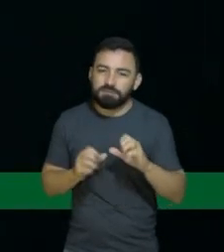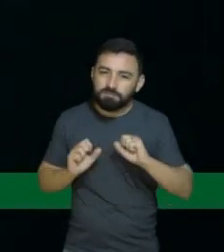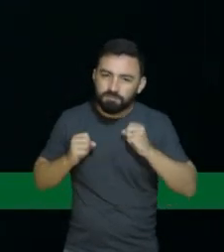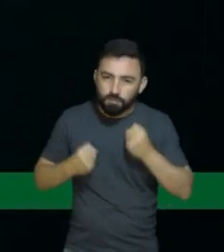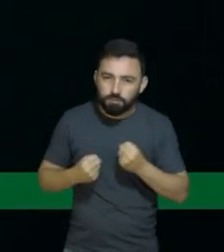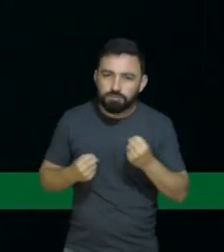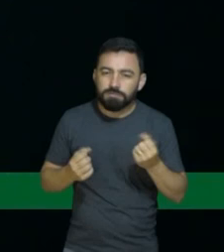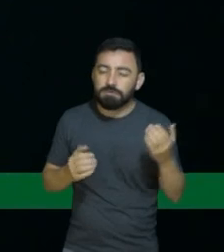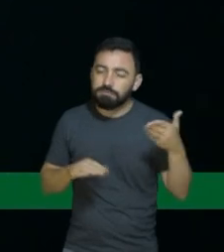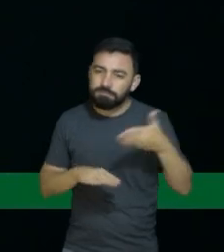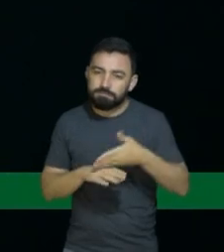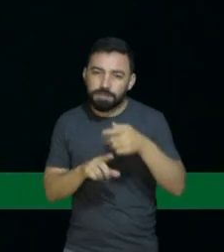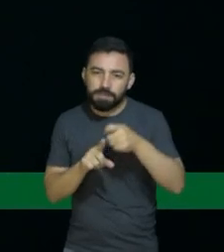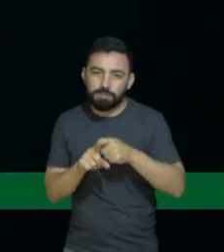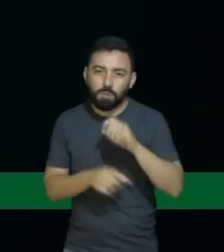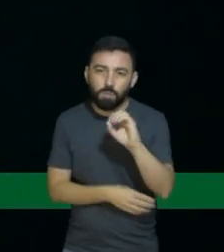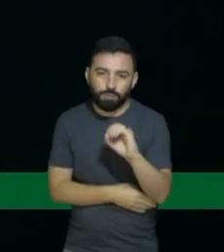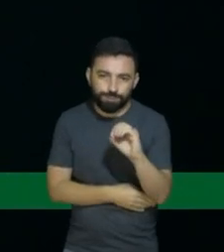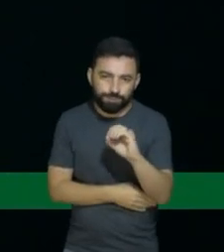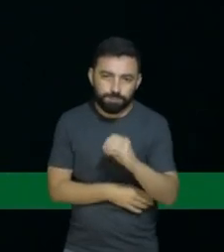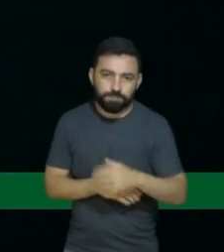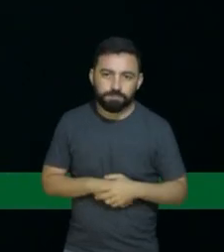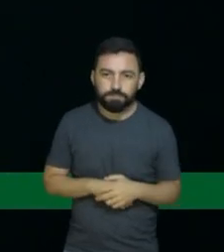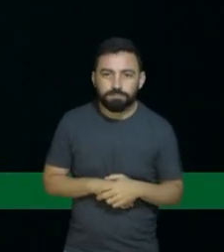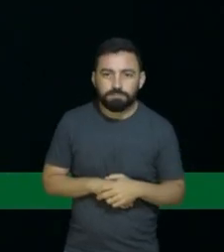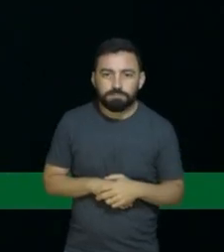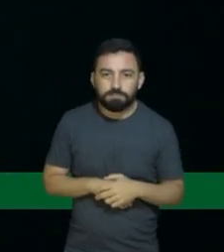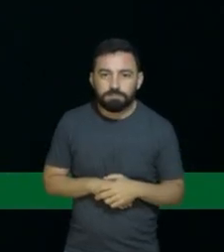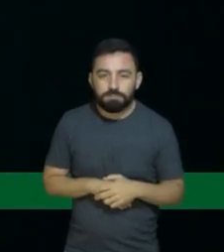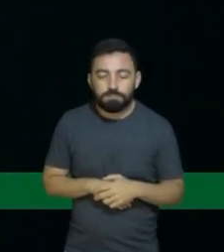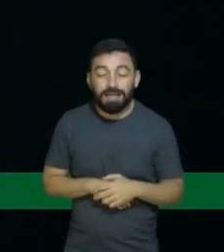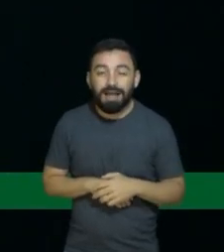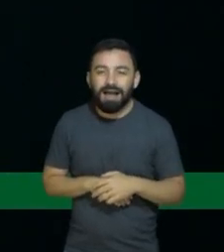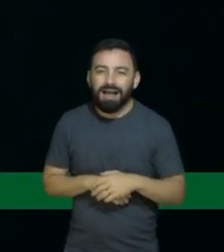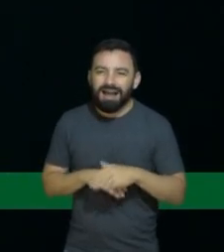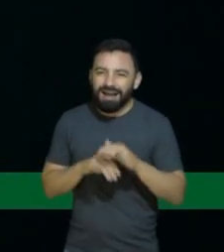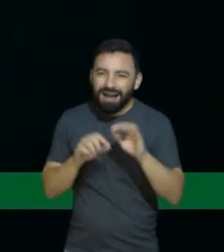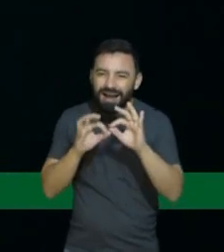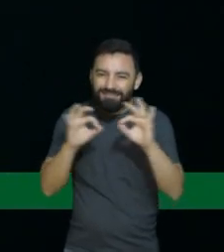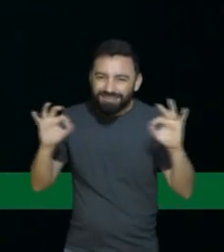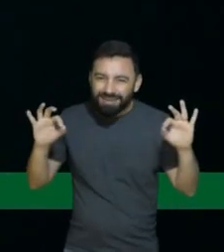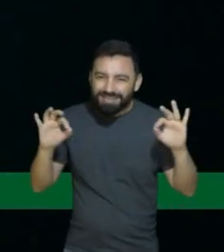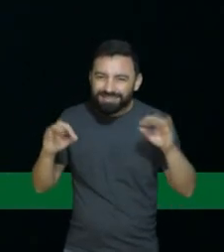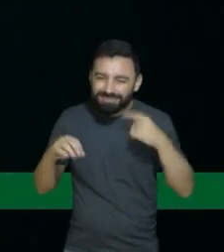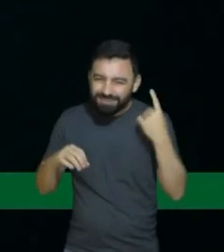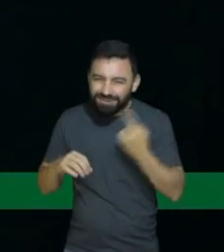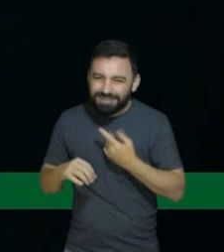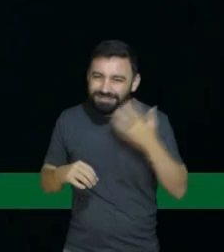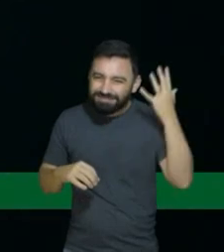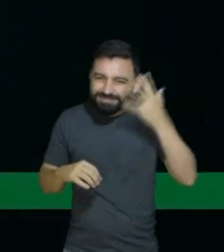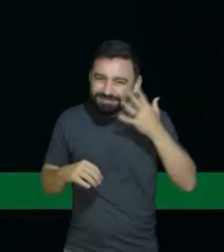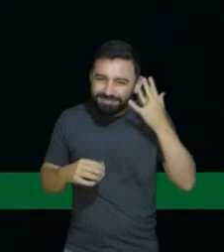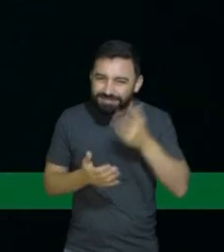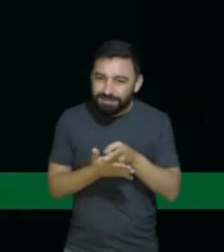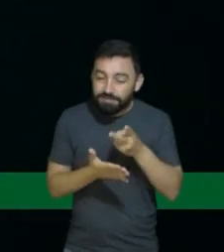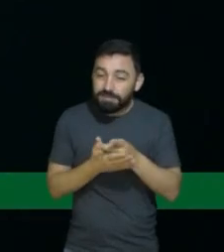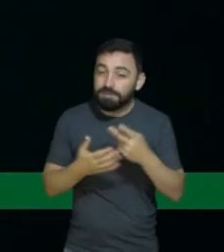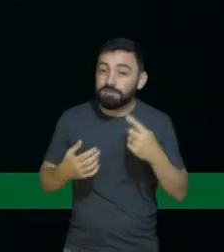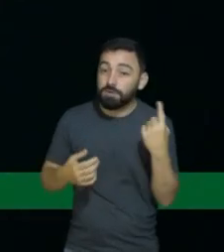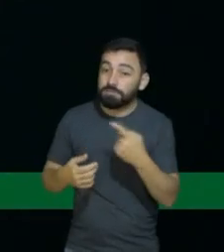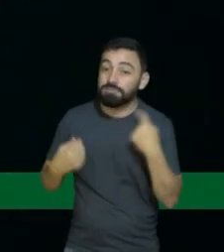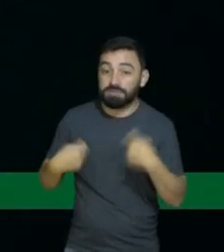de outubro e pra gente uma das frases que a gente sempre fala lá eh a gente precisa Deputado